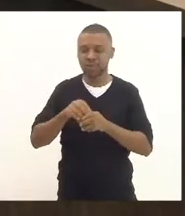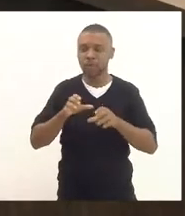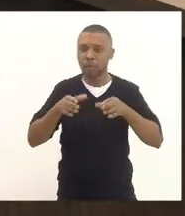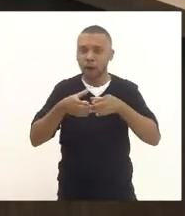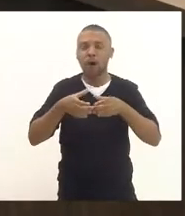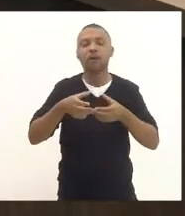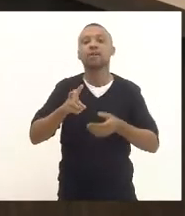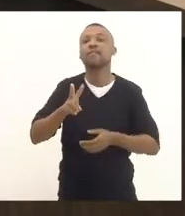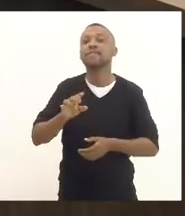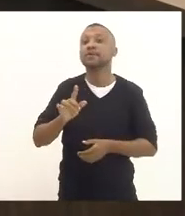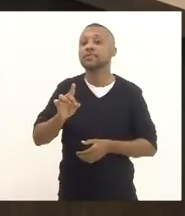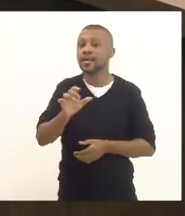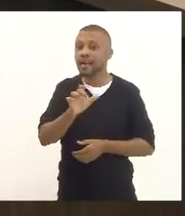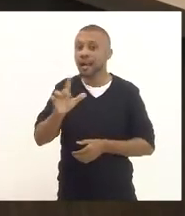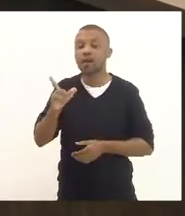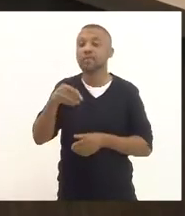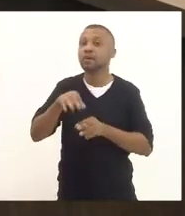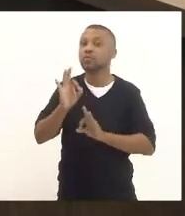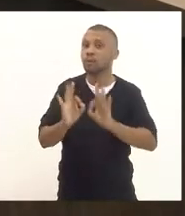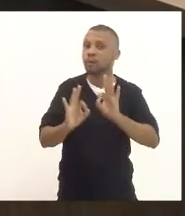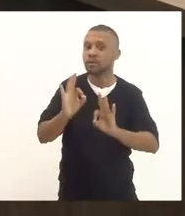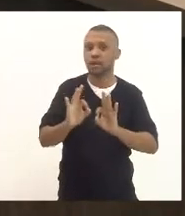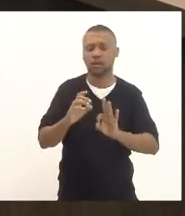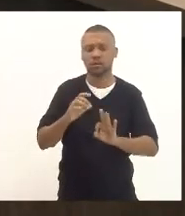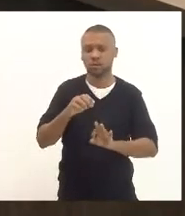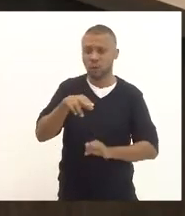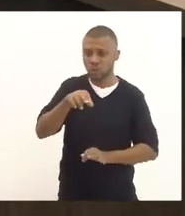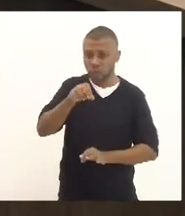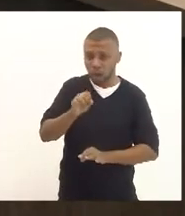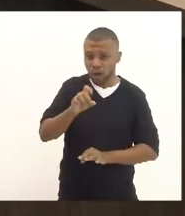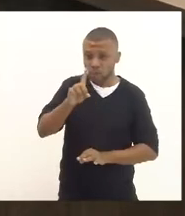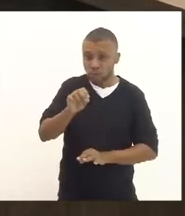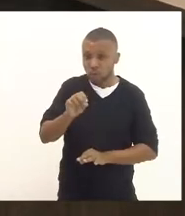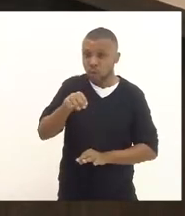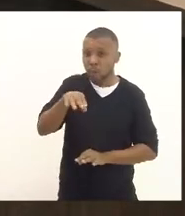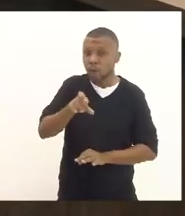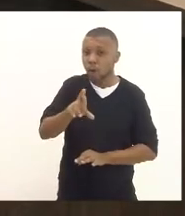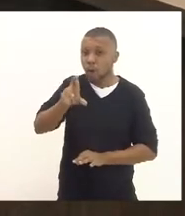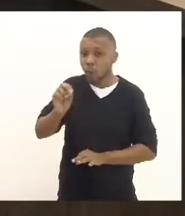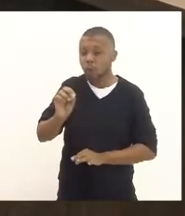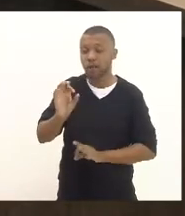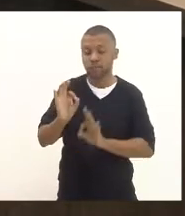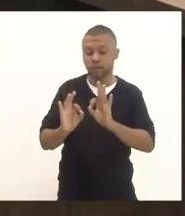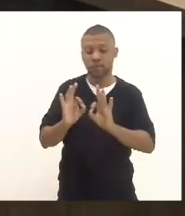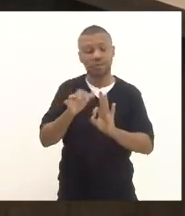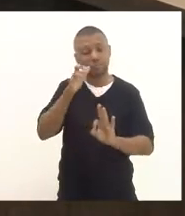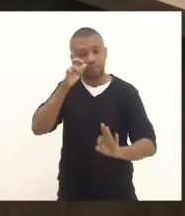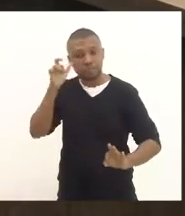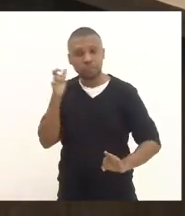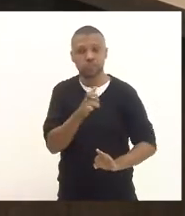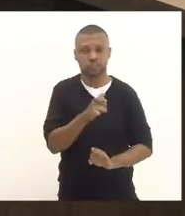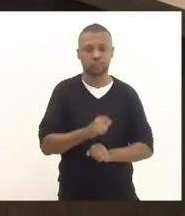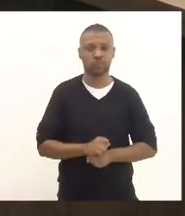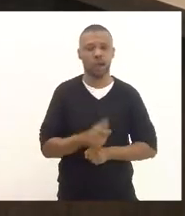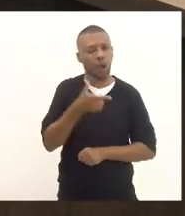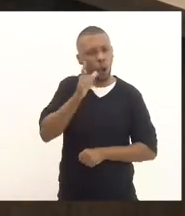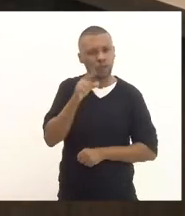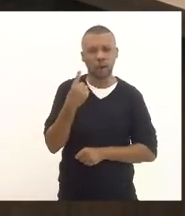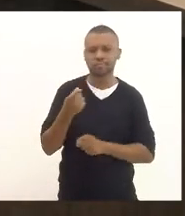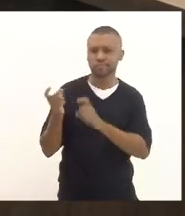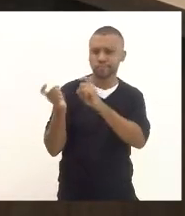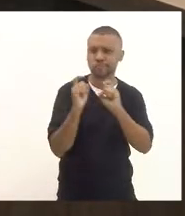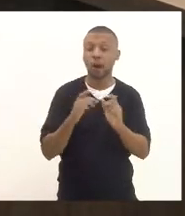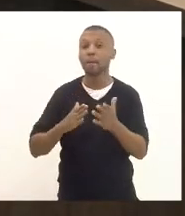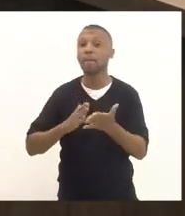do Vidigal no projeto nós do Morro que é um projeto interessantíssimo ontem aprovamos aqui a